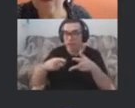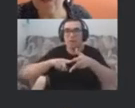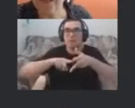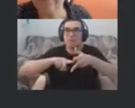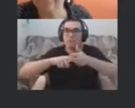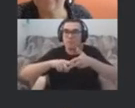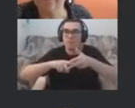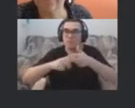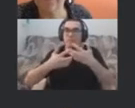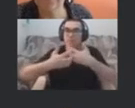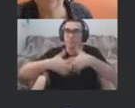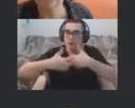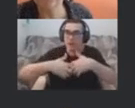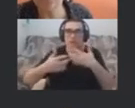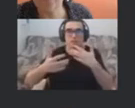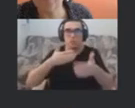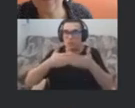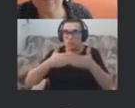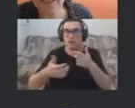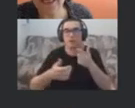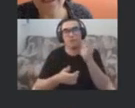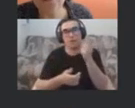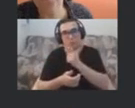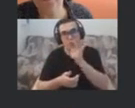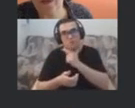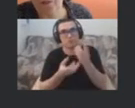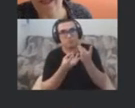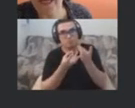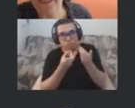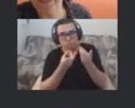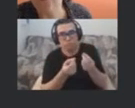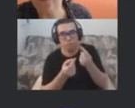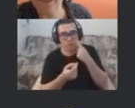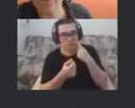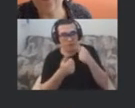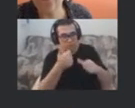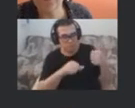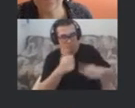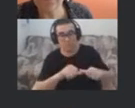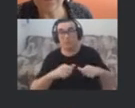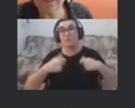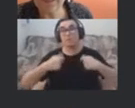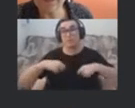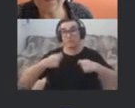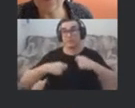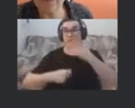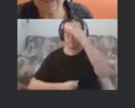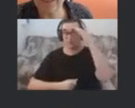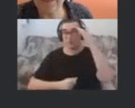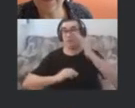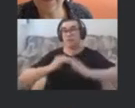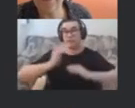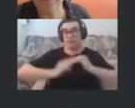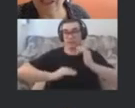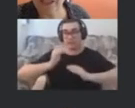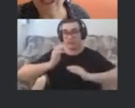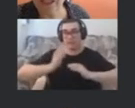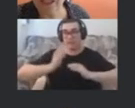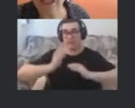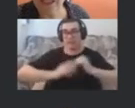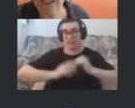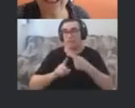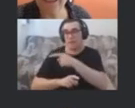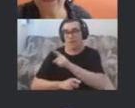determinação de concentração de espécies, né? Exige pessoas treinadas, porque vai operar instrumentos, e